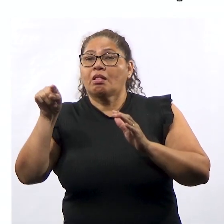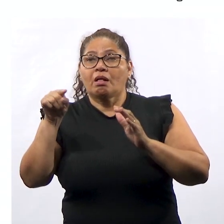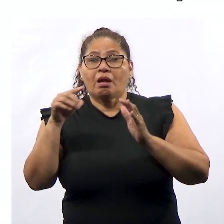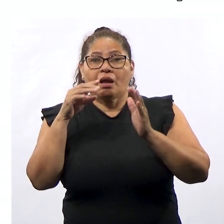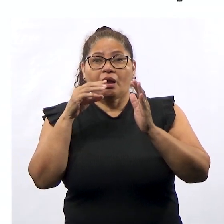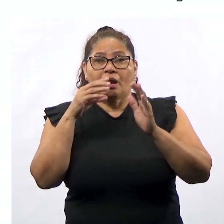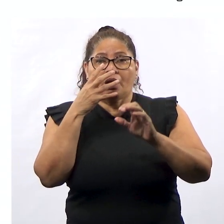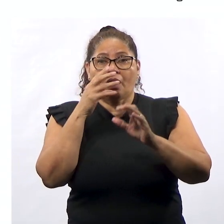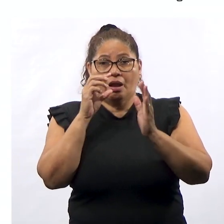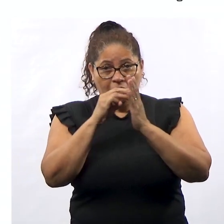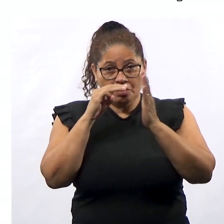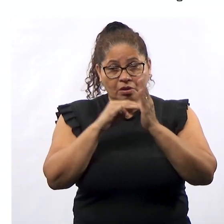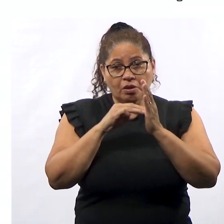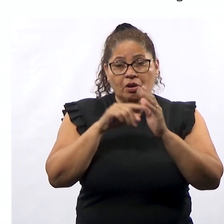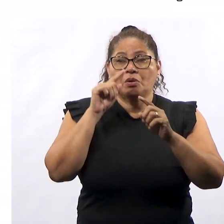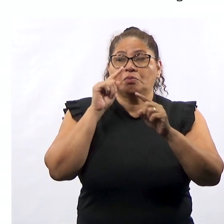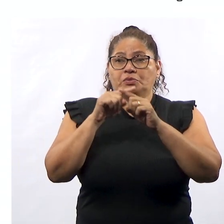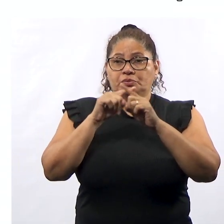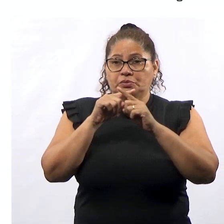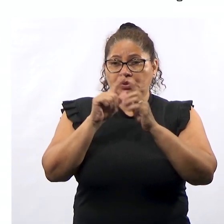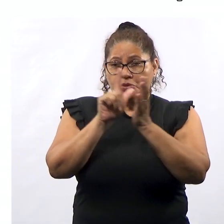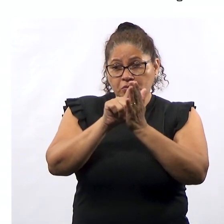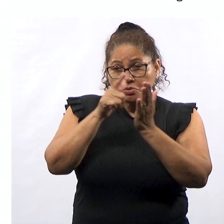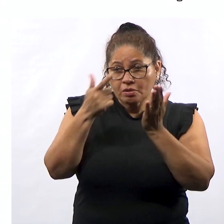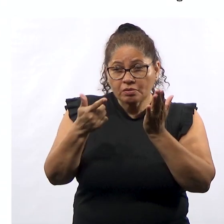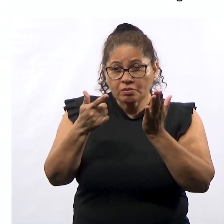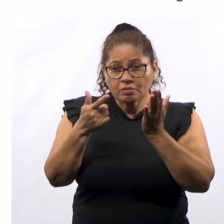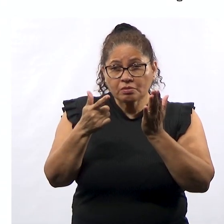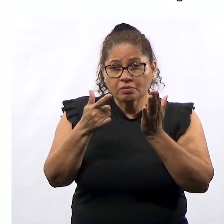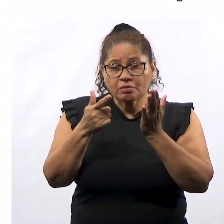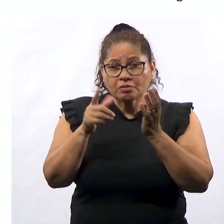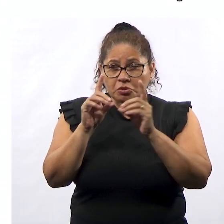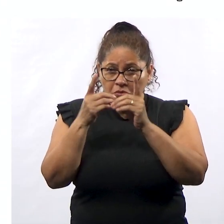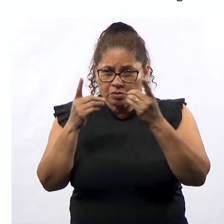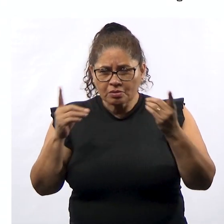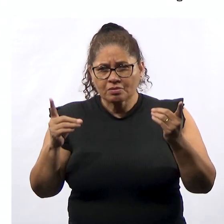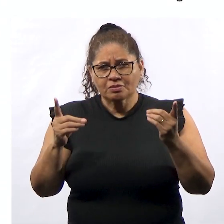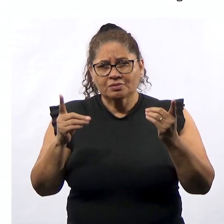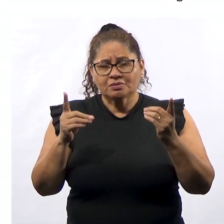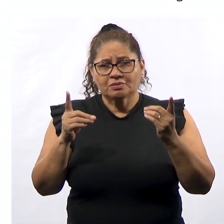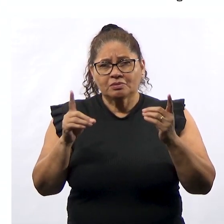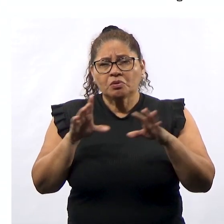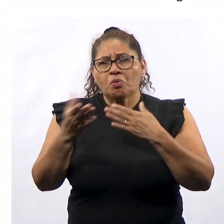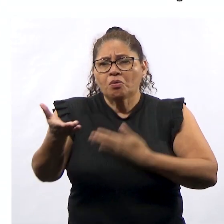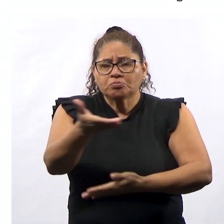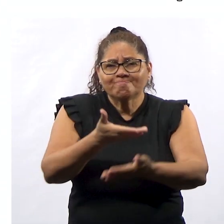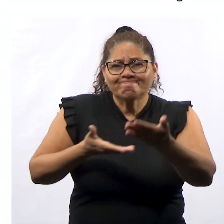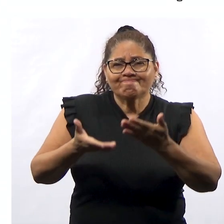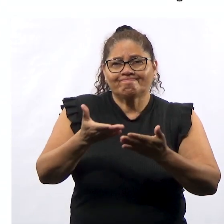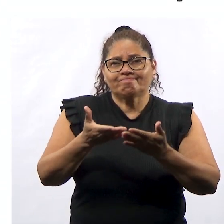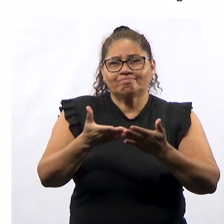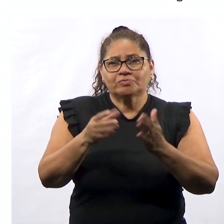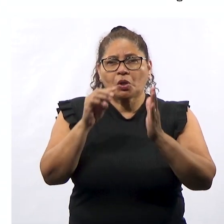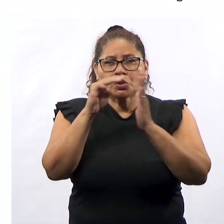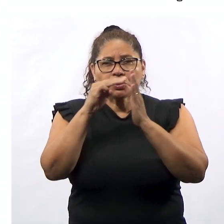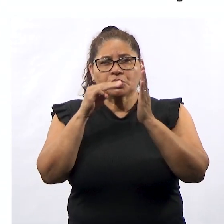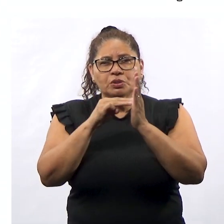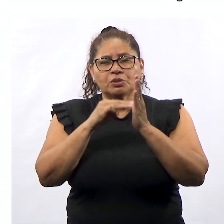Eu escolho porque está no livro didático, porque consta no livro didático? Qual é a relação que esse